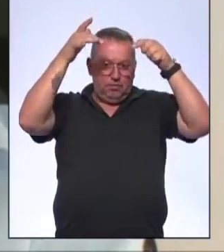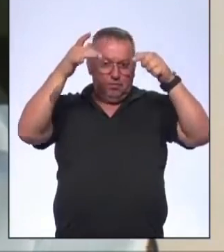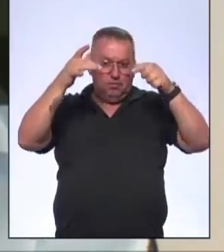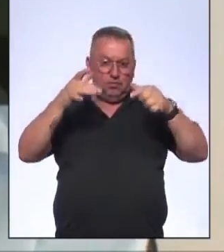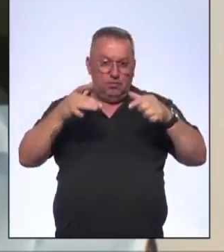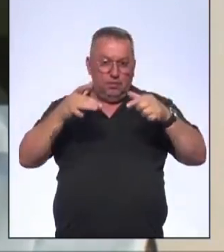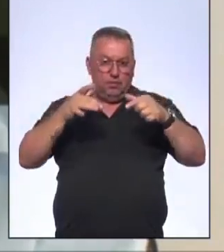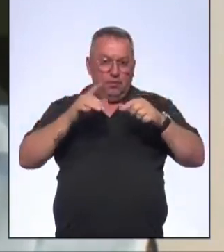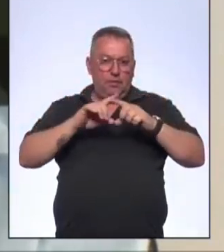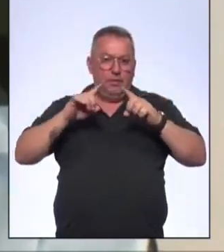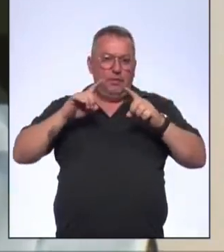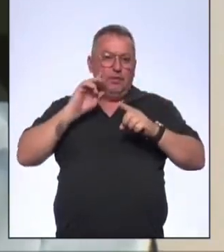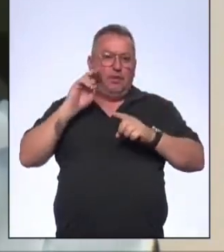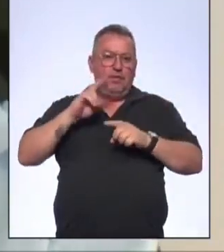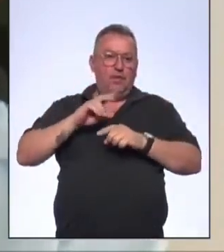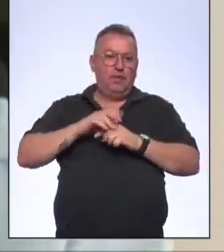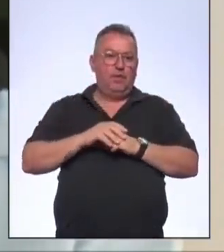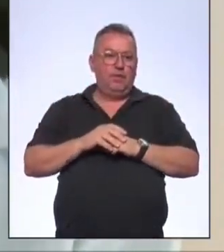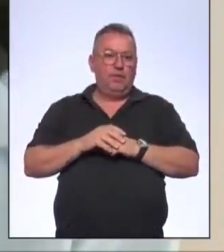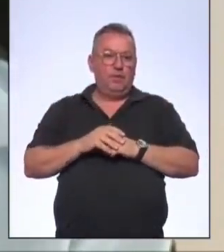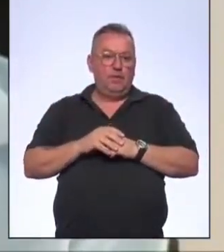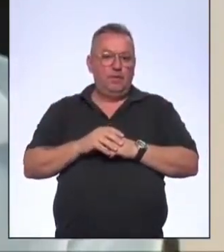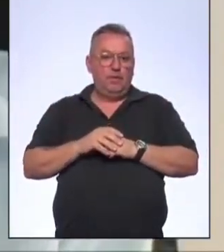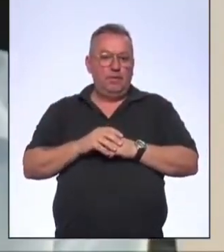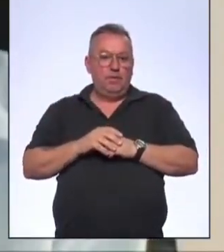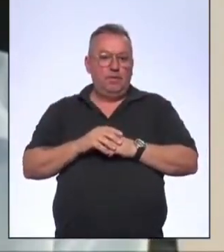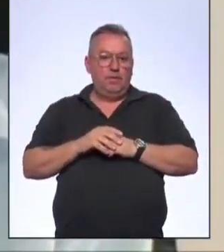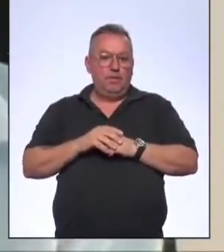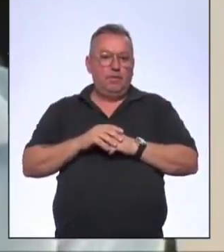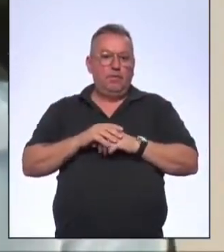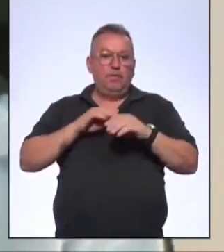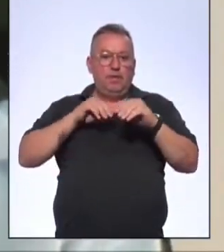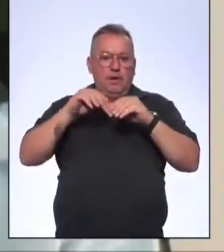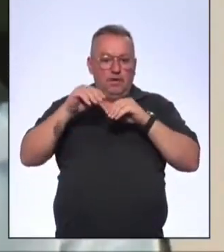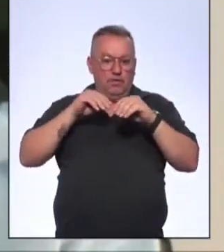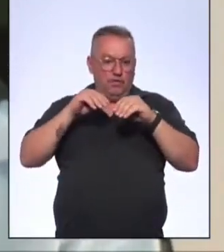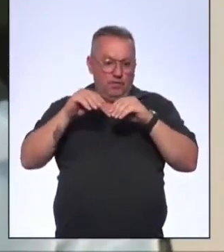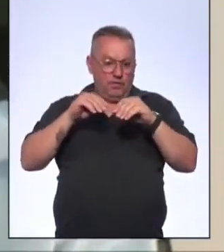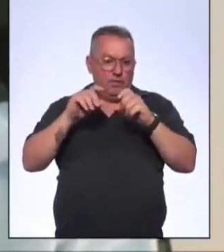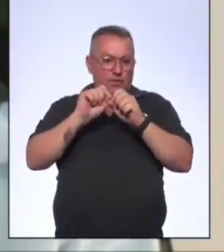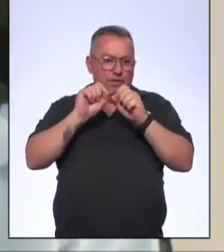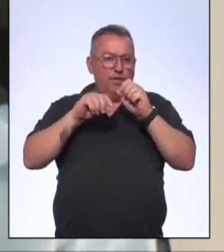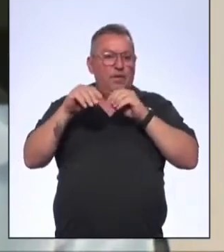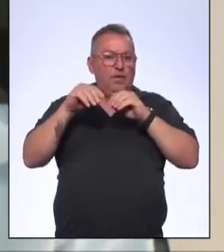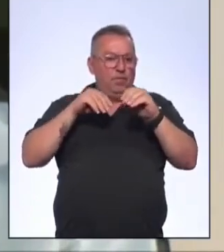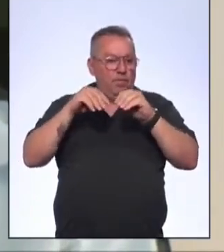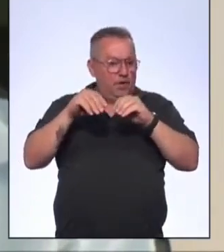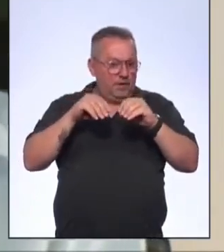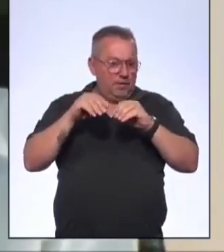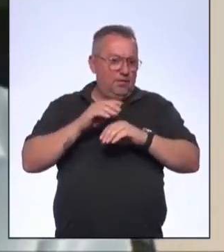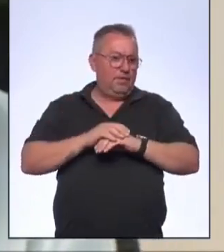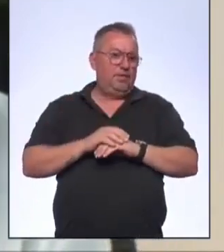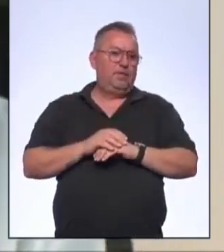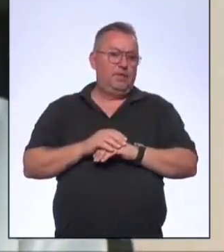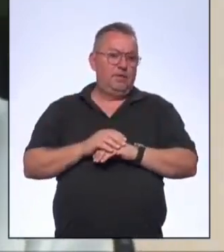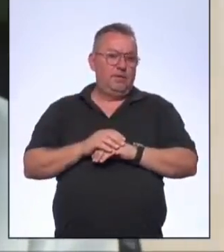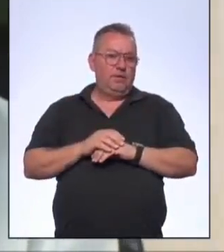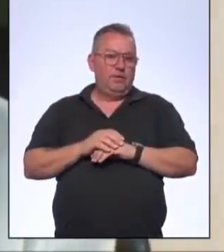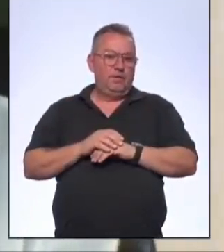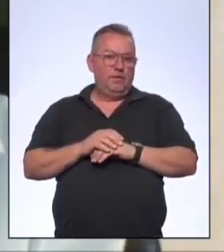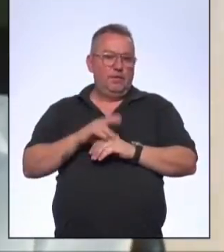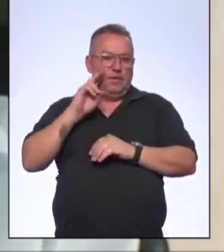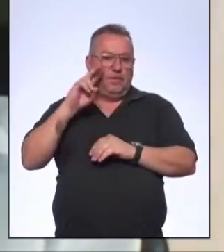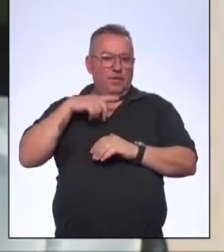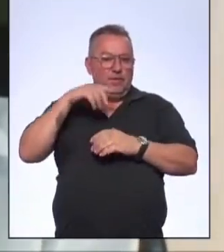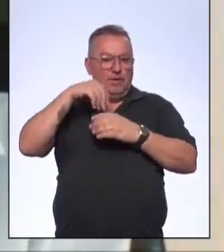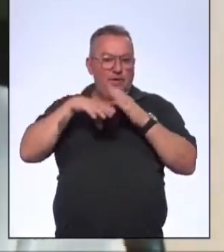aqui não é um aluno chato que eu tinha, tá bom? É só um esqueminha feito de plástico, tá bom? Não precisa ficar nervoso. Tá que eu